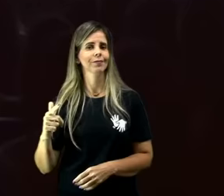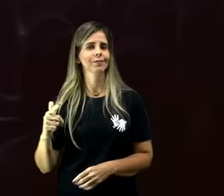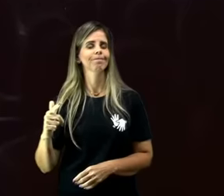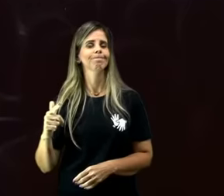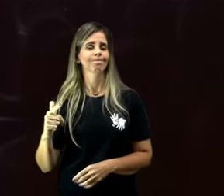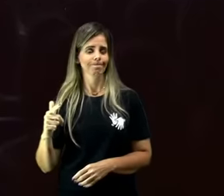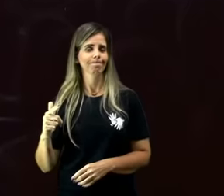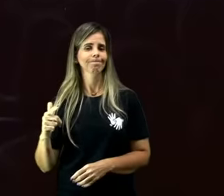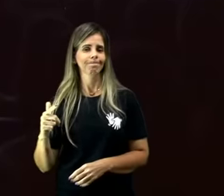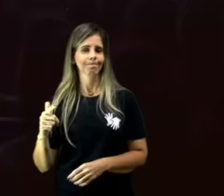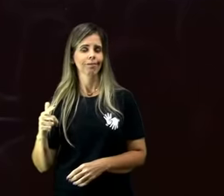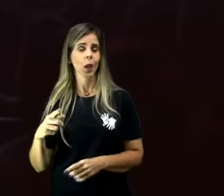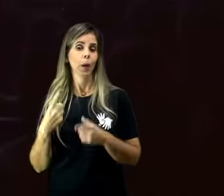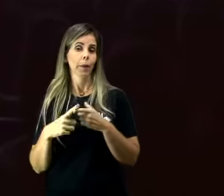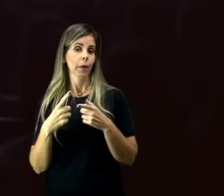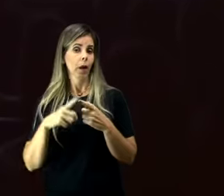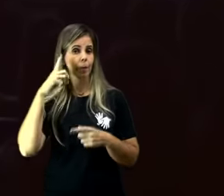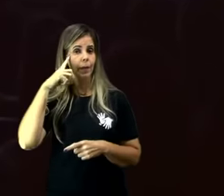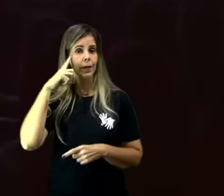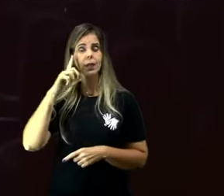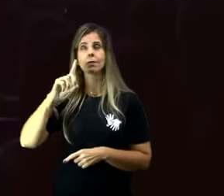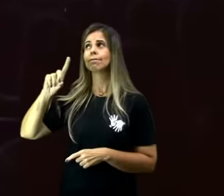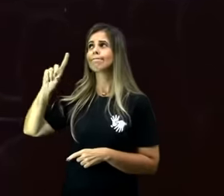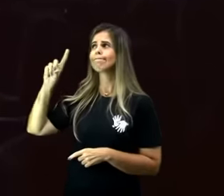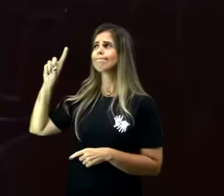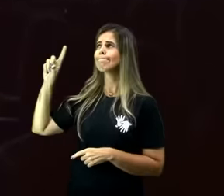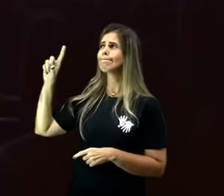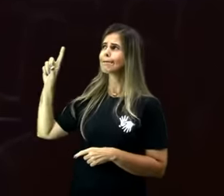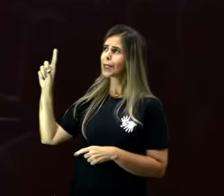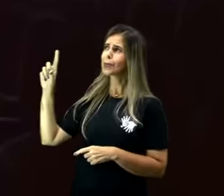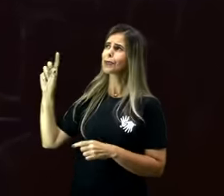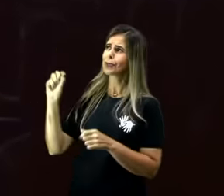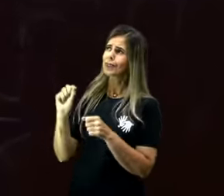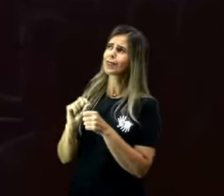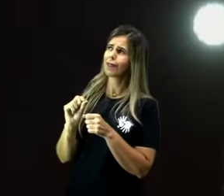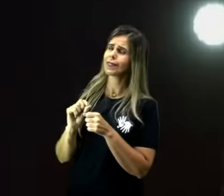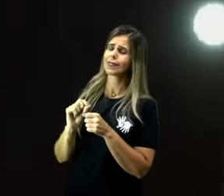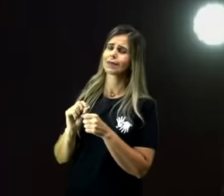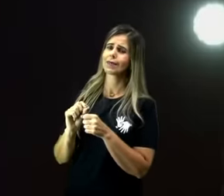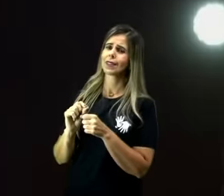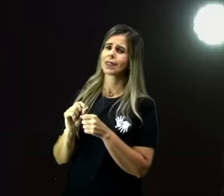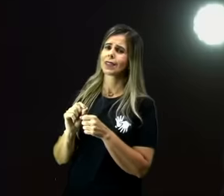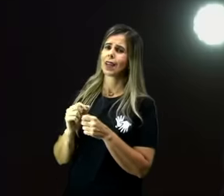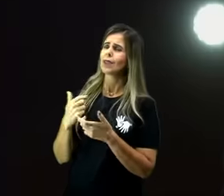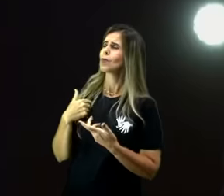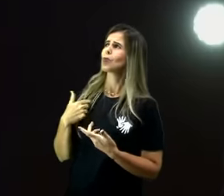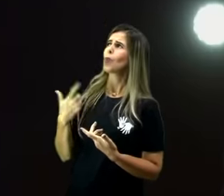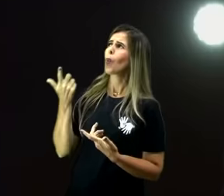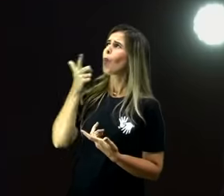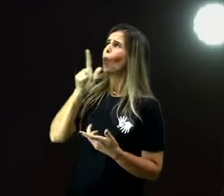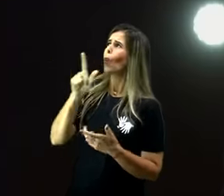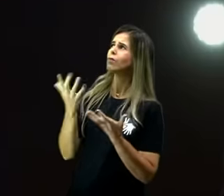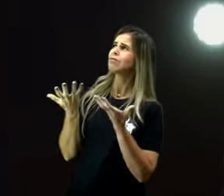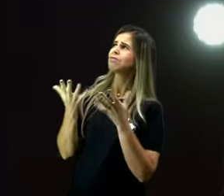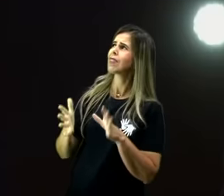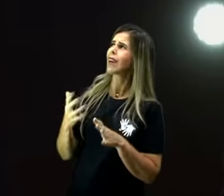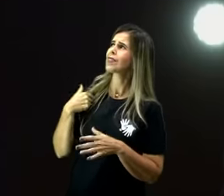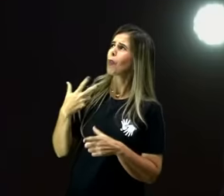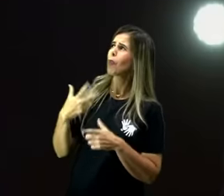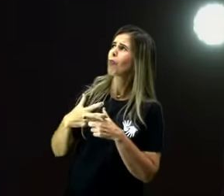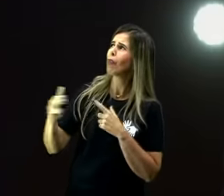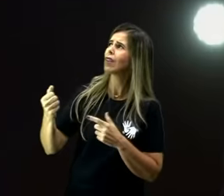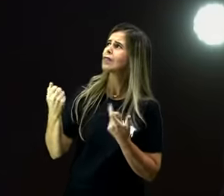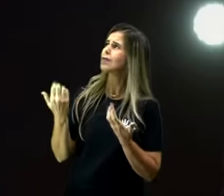contrários? Porque pensamos que Deus está resistindo ao nosso avanço. Senhor, você não quer que eu vá? Senhor, você não quer que eu entre